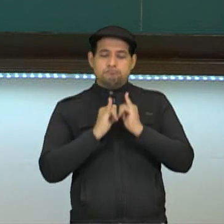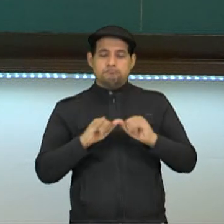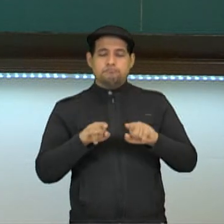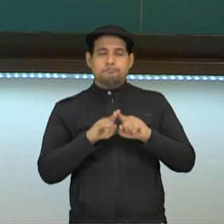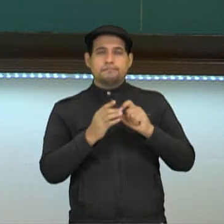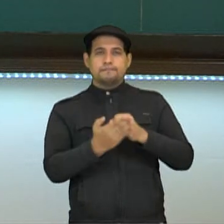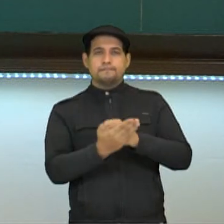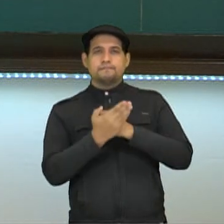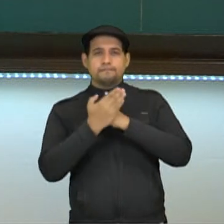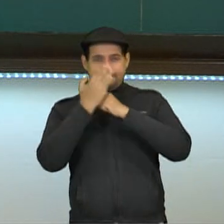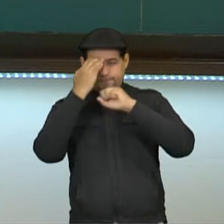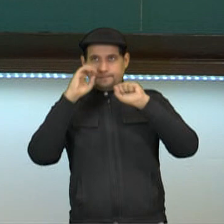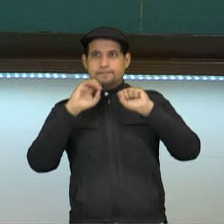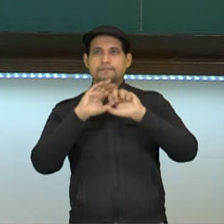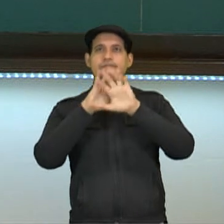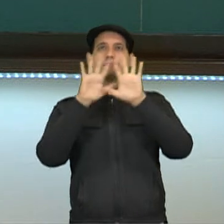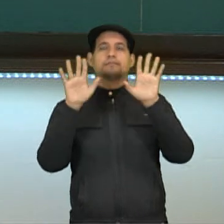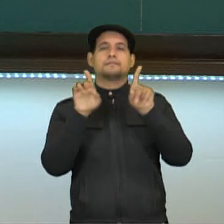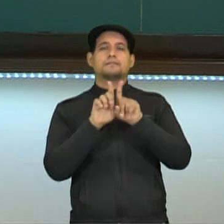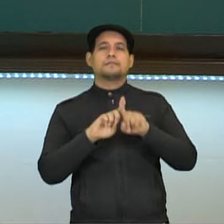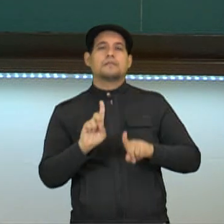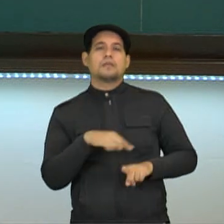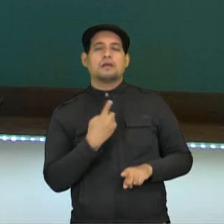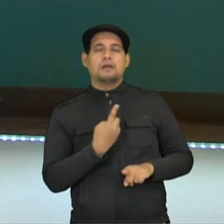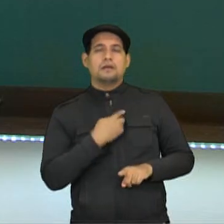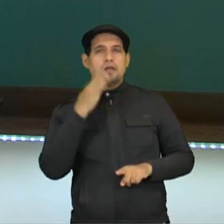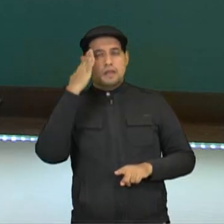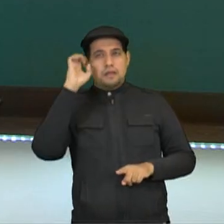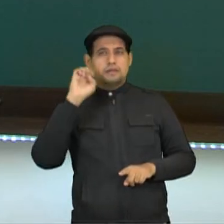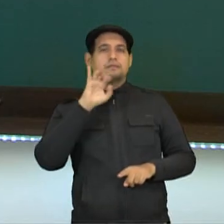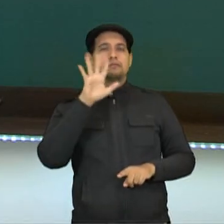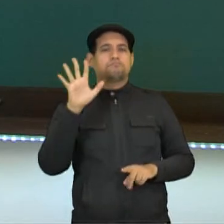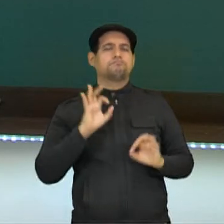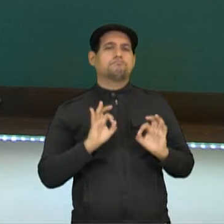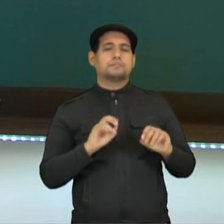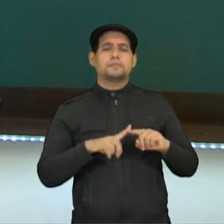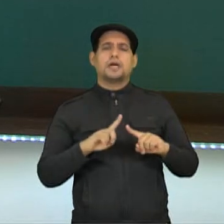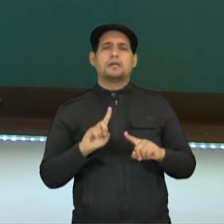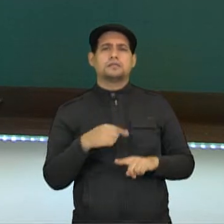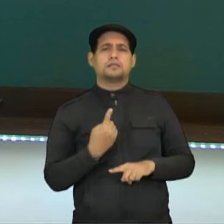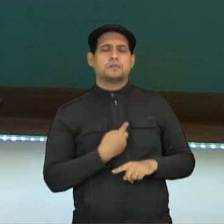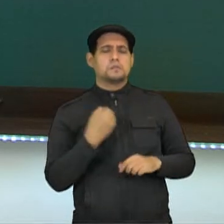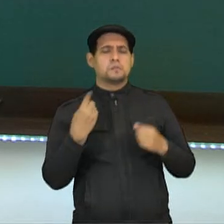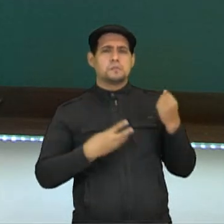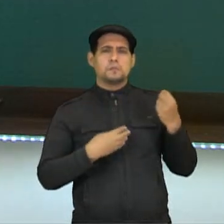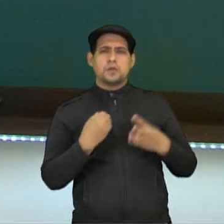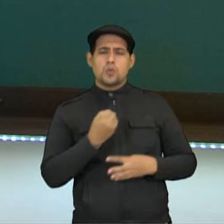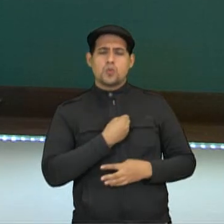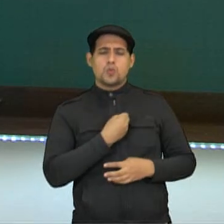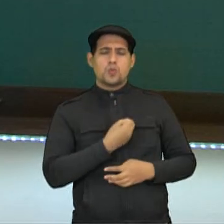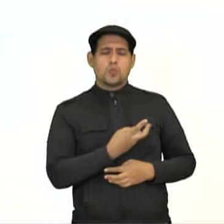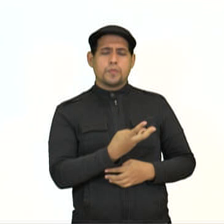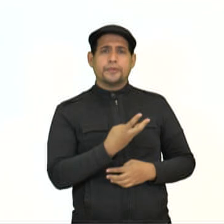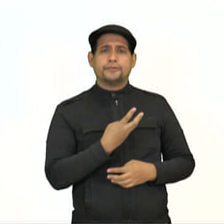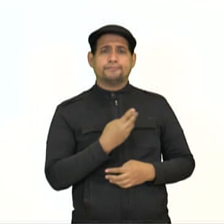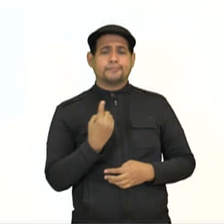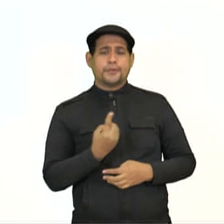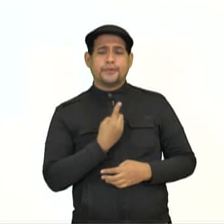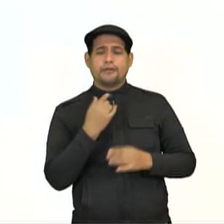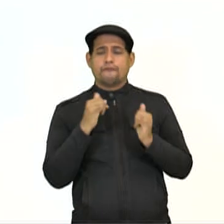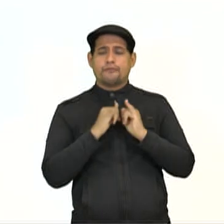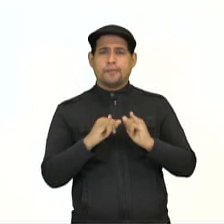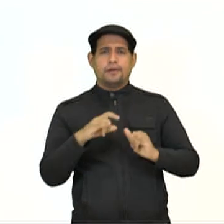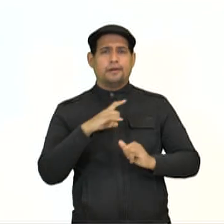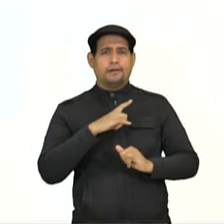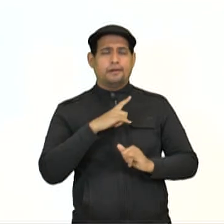nos ajudar aqui para a gente compreender. E como nós estávamos falando em números, as únicas